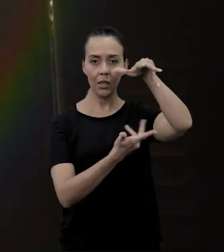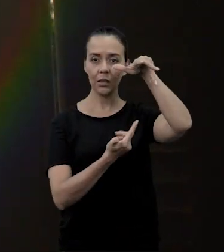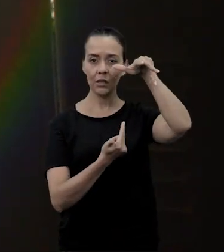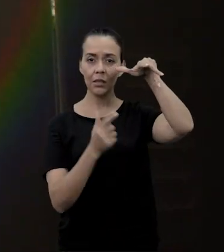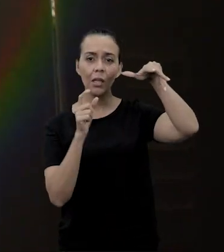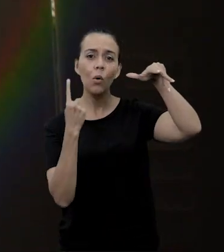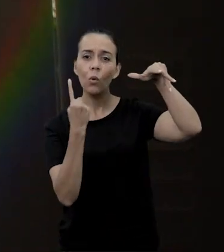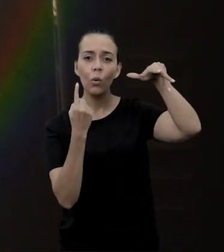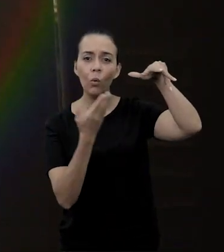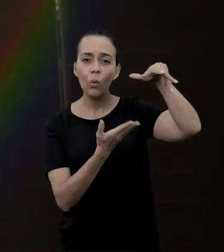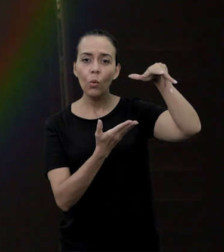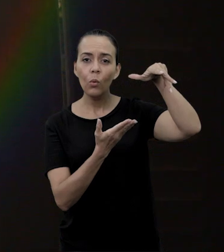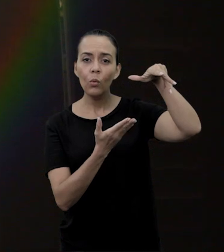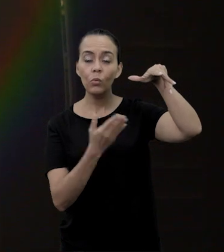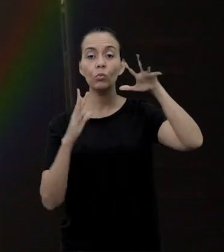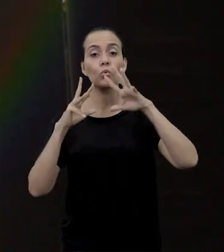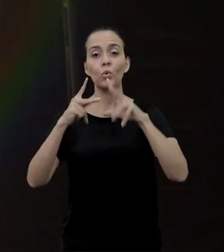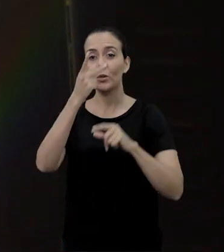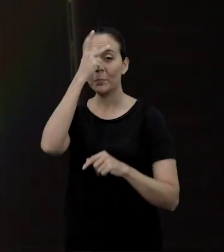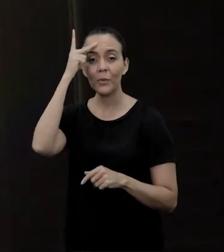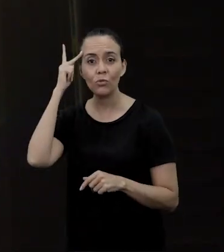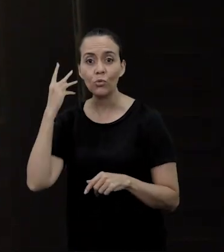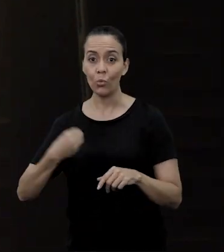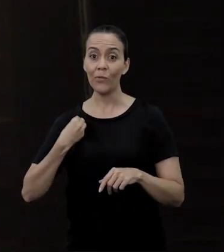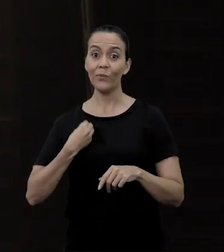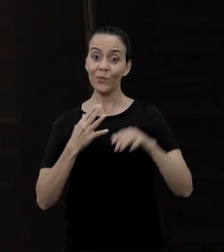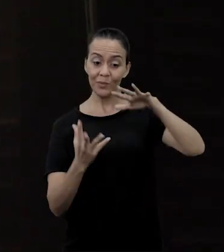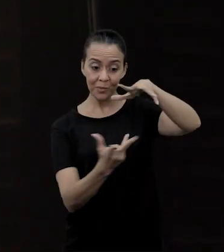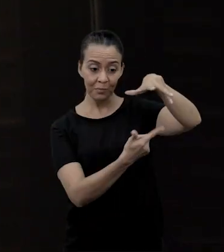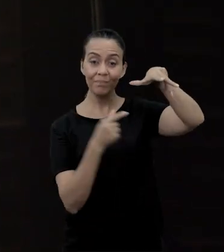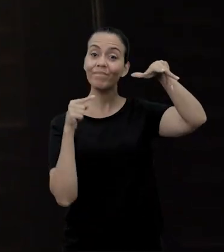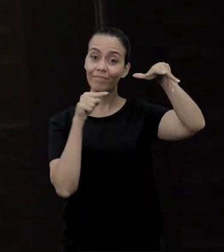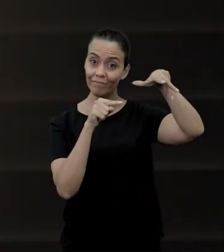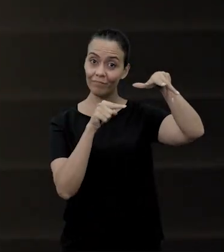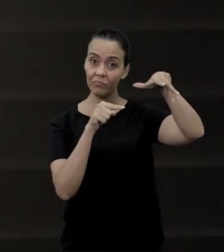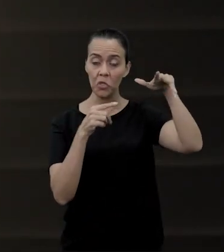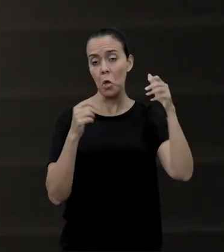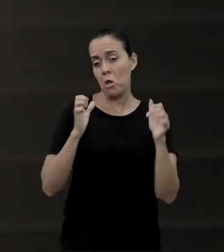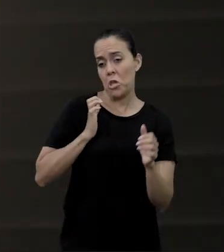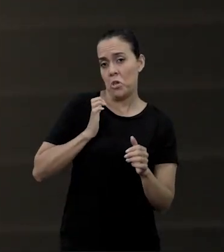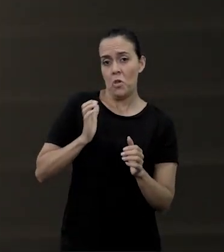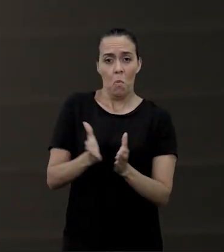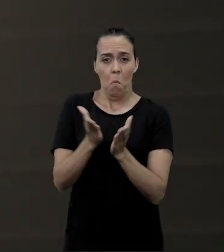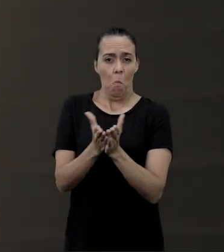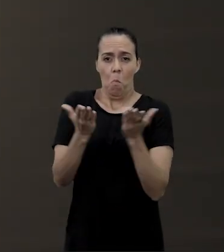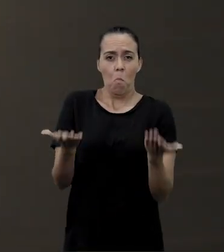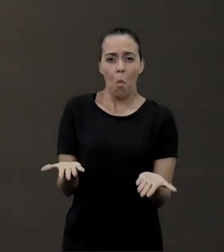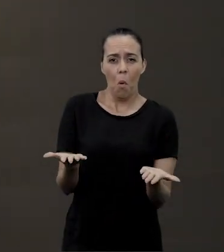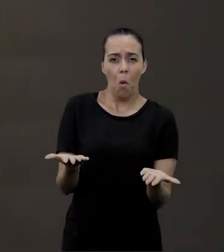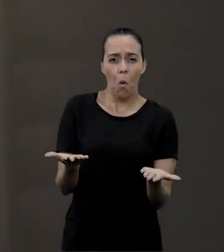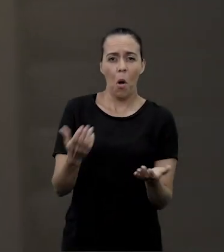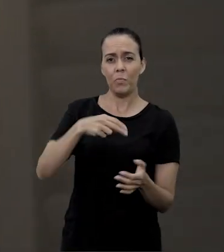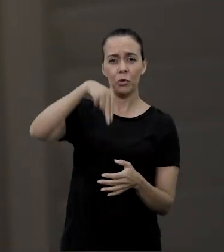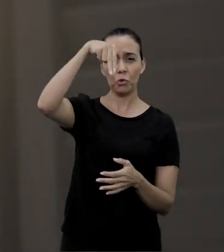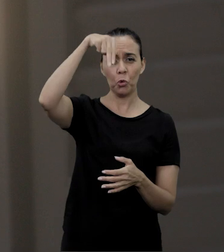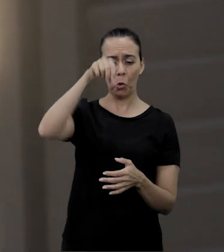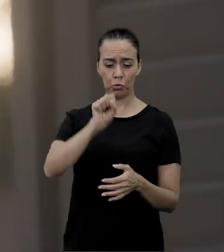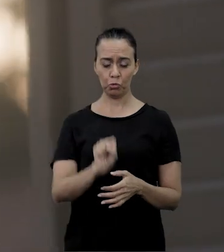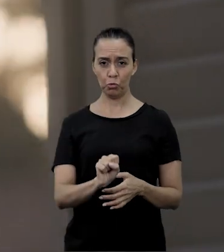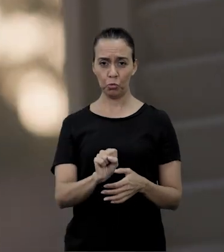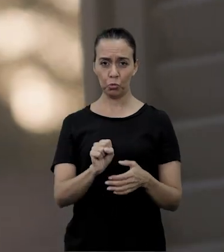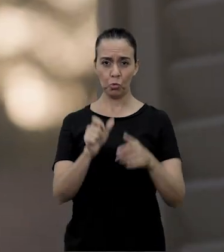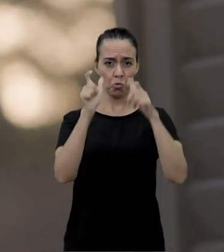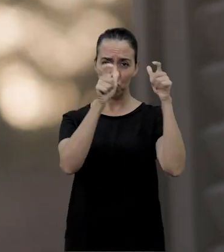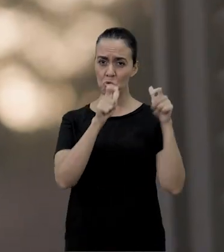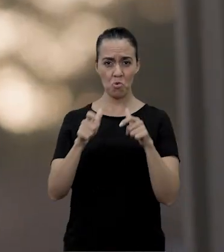planeta é um só. Todos nós somos moradores desse planeta, não? Pode ser rico, pode ser pobre, pode estar no hemisfério norte ou